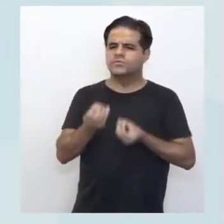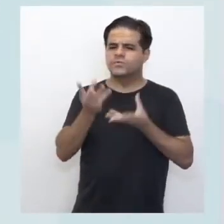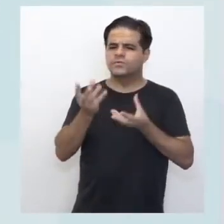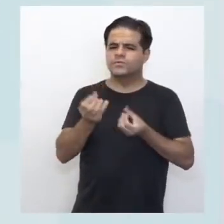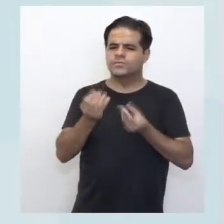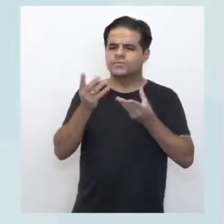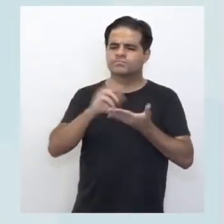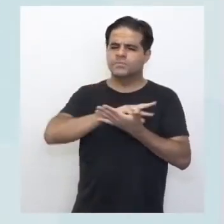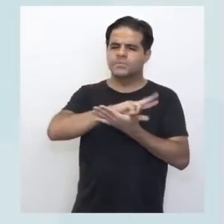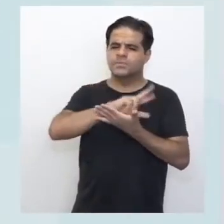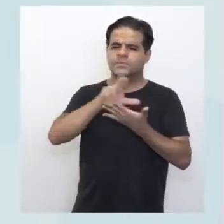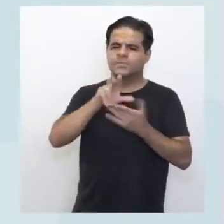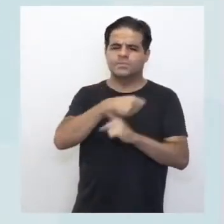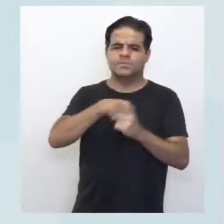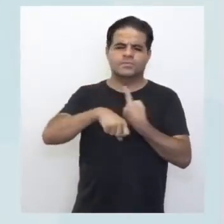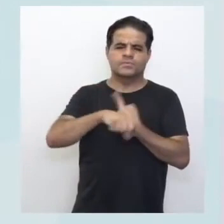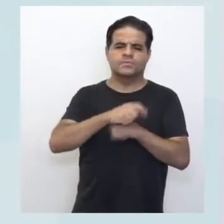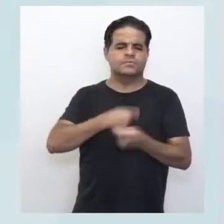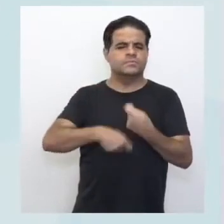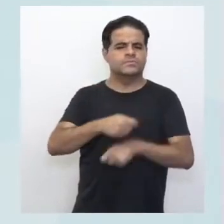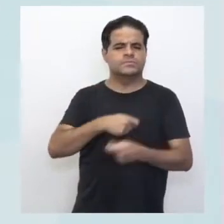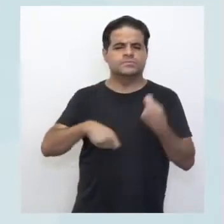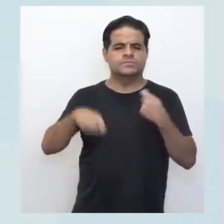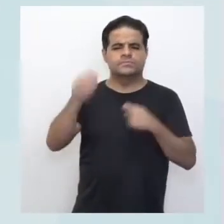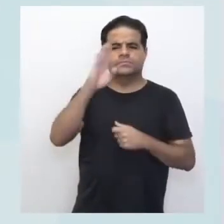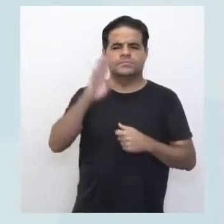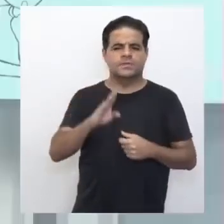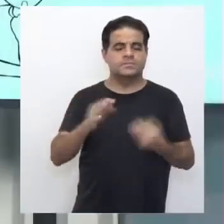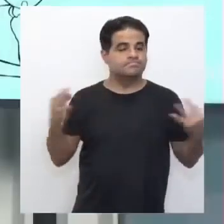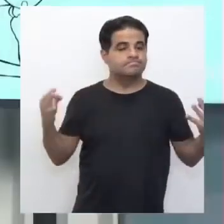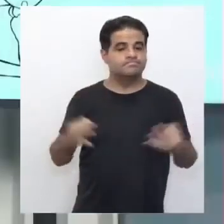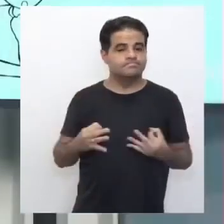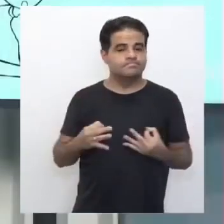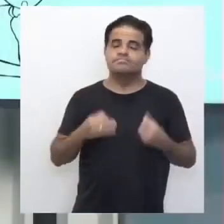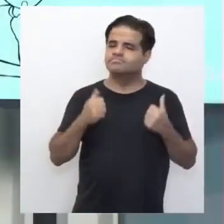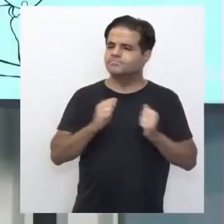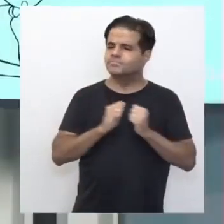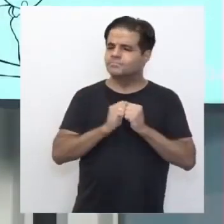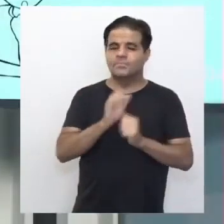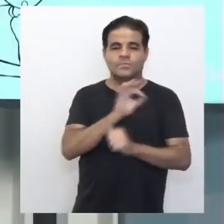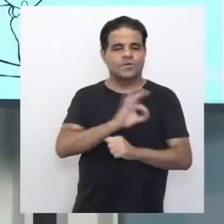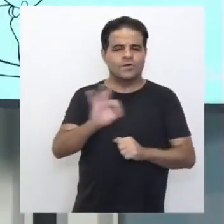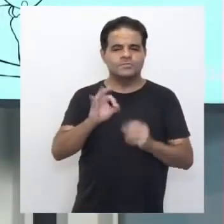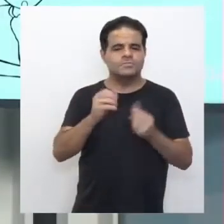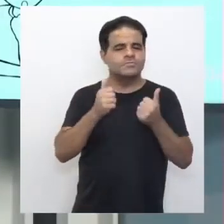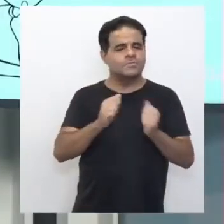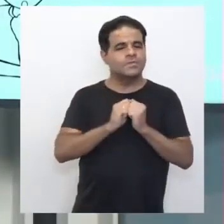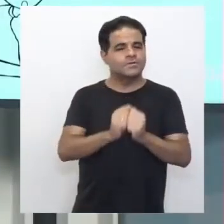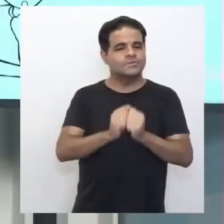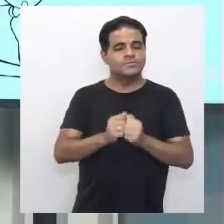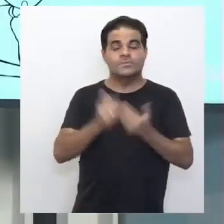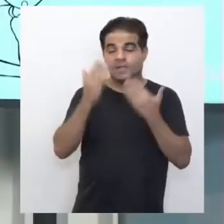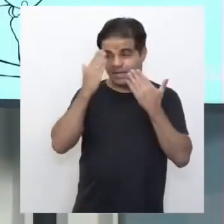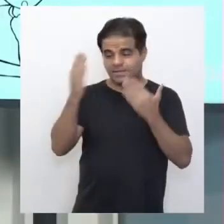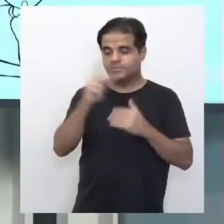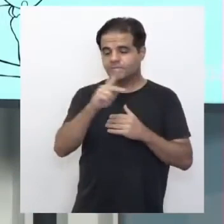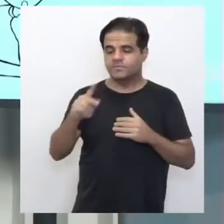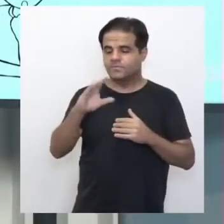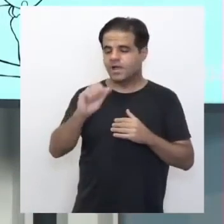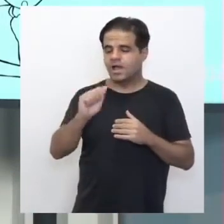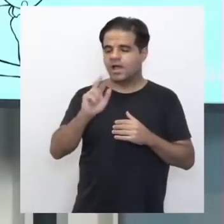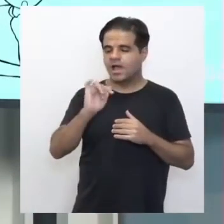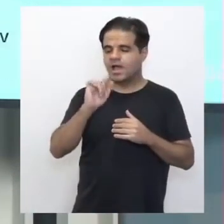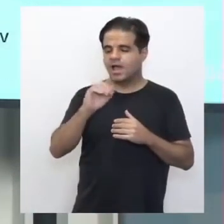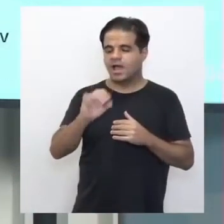desses aspectos sociais e econômicos do Brasil, perfeito? Foi muito bom estar com vocês aqui, né, eu agradeço ao professor Carlos pela